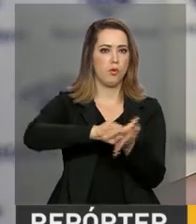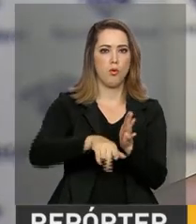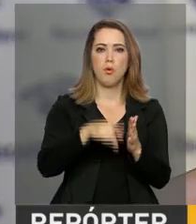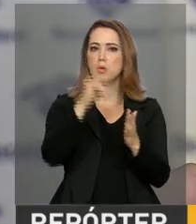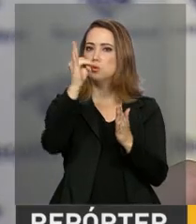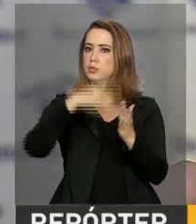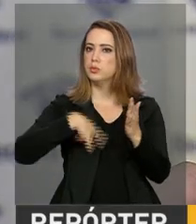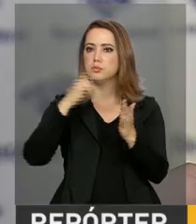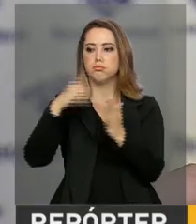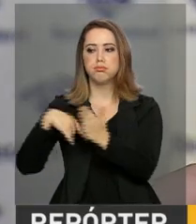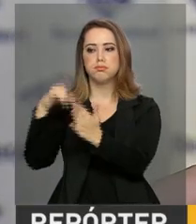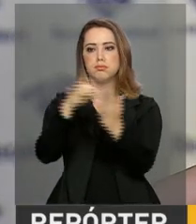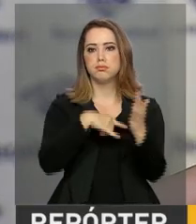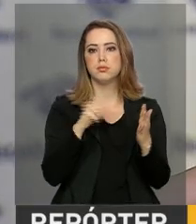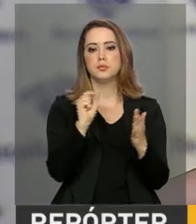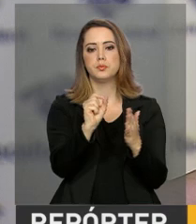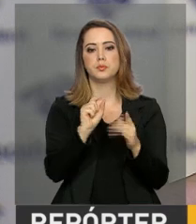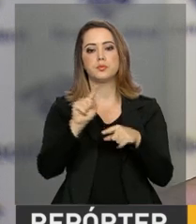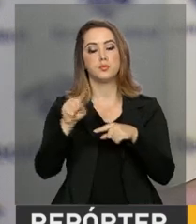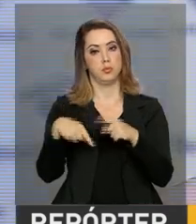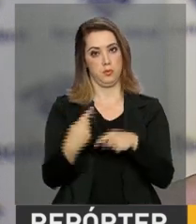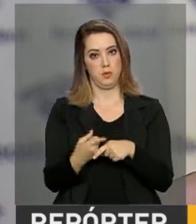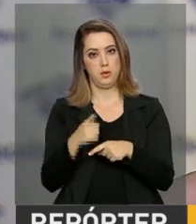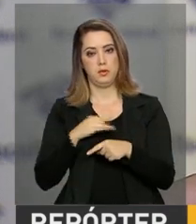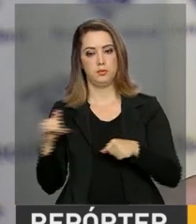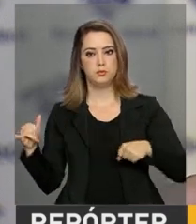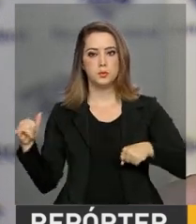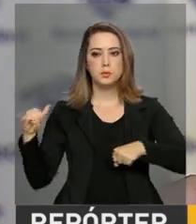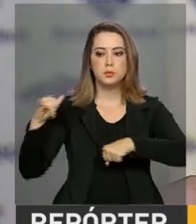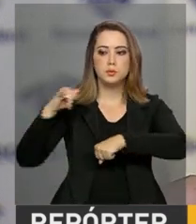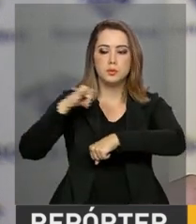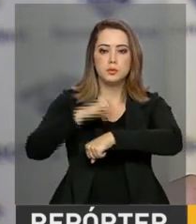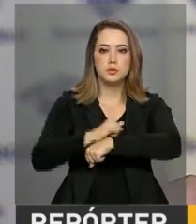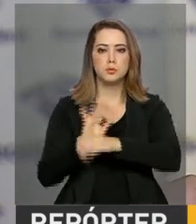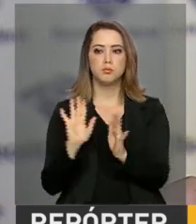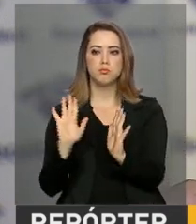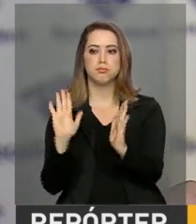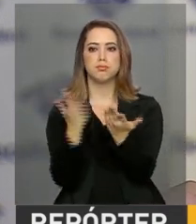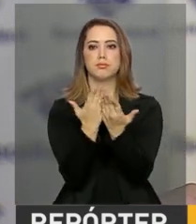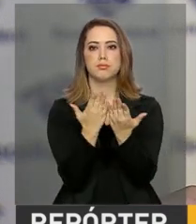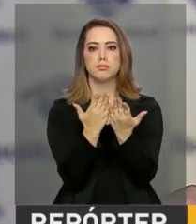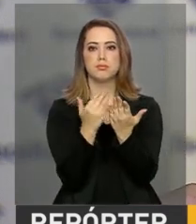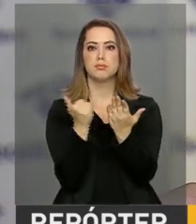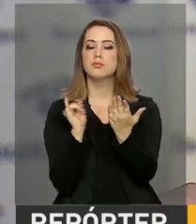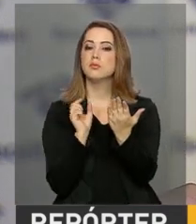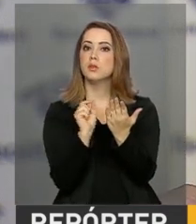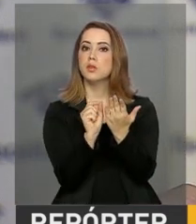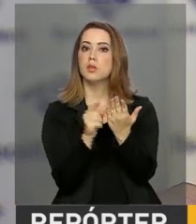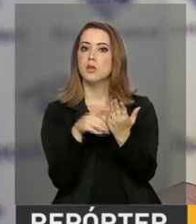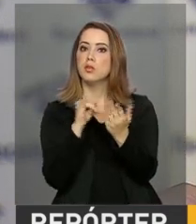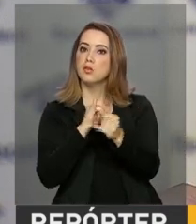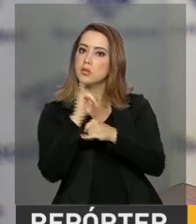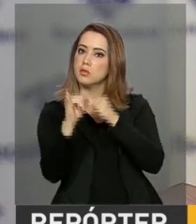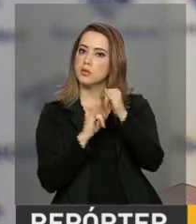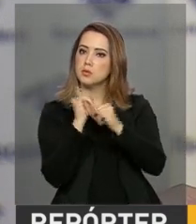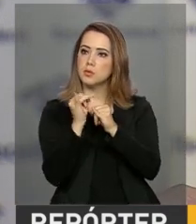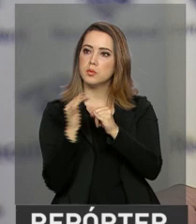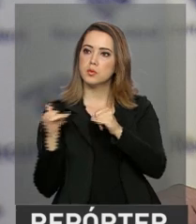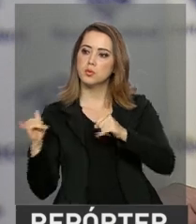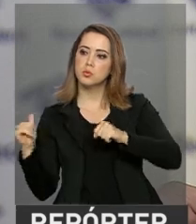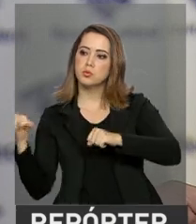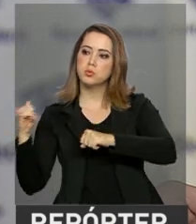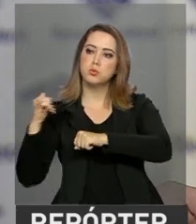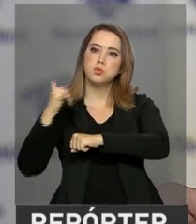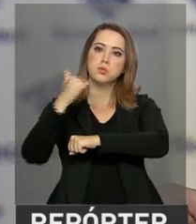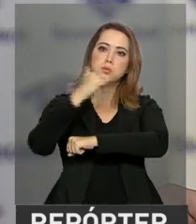exterior. Quando ele embarca, as portas da aeronave são fechadas e aí então essa informação é enviada para